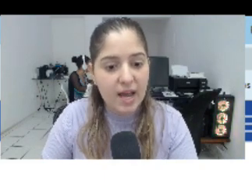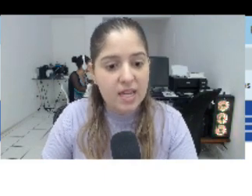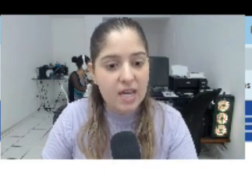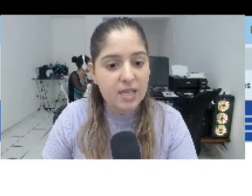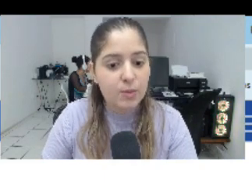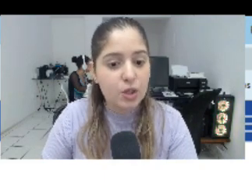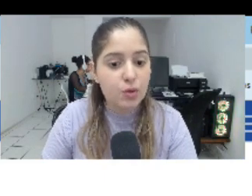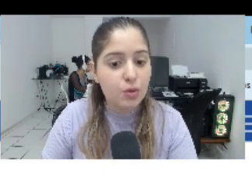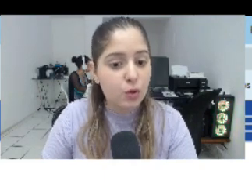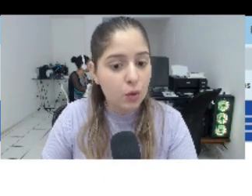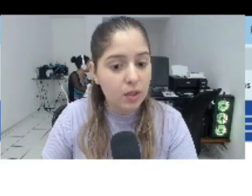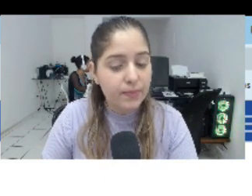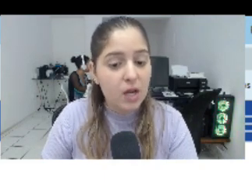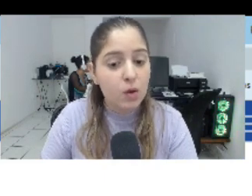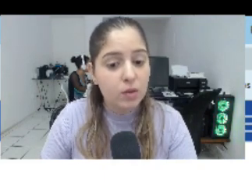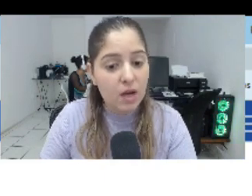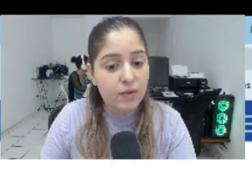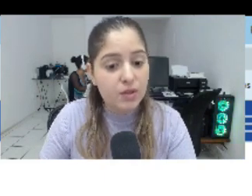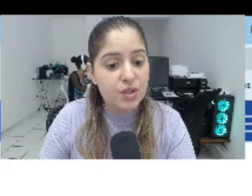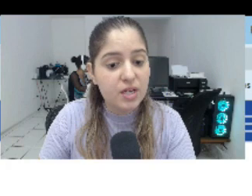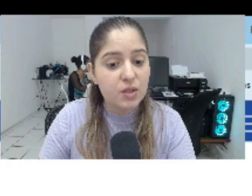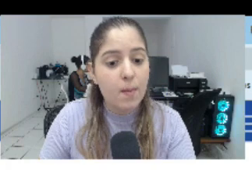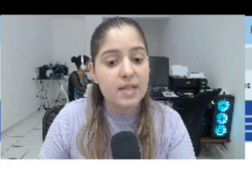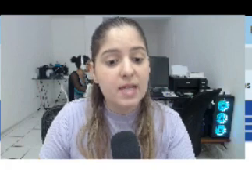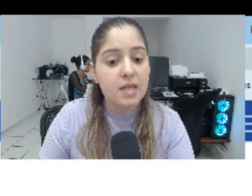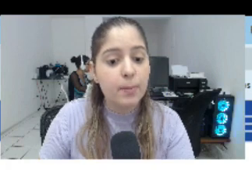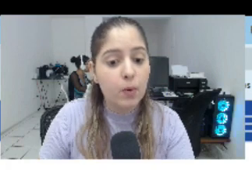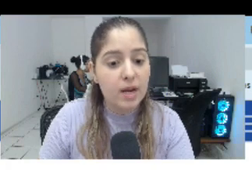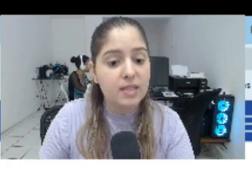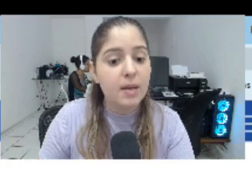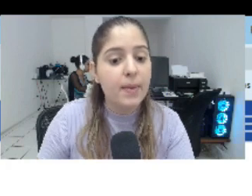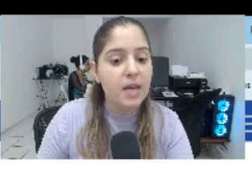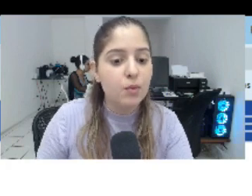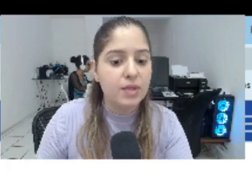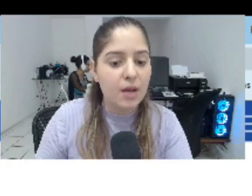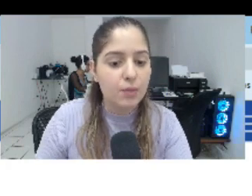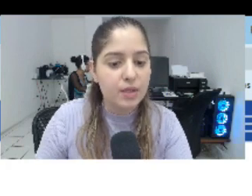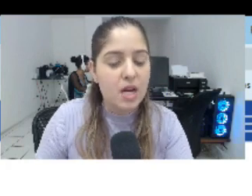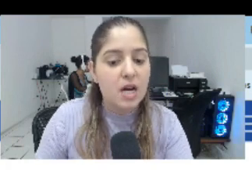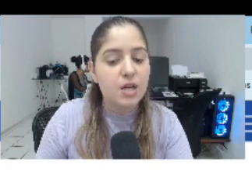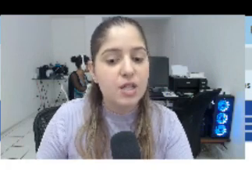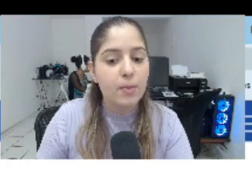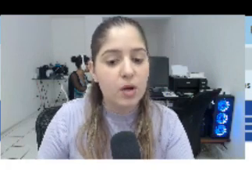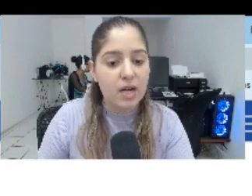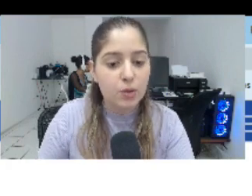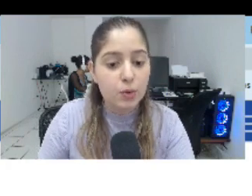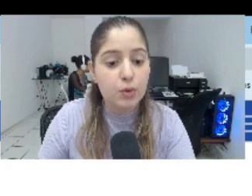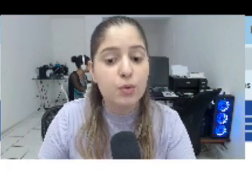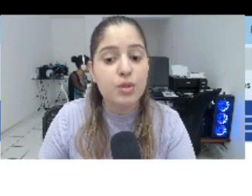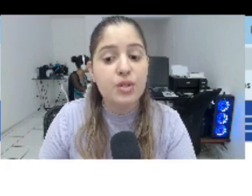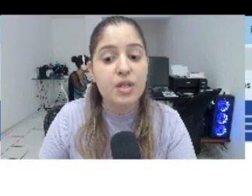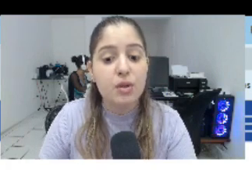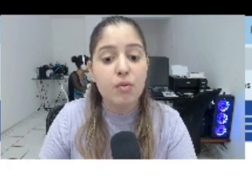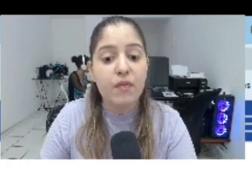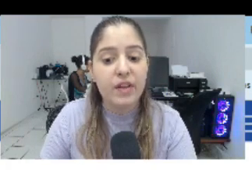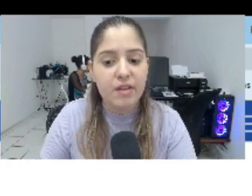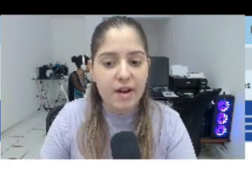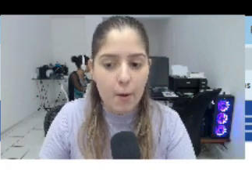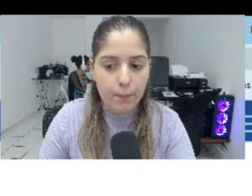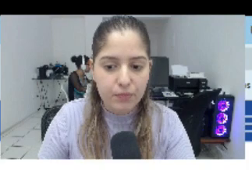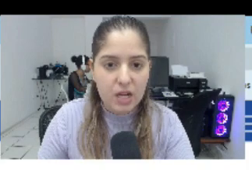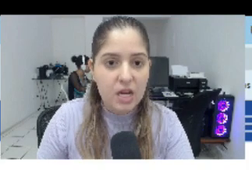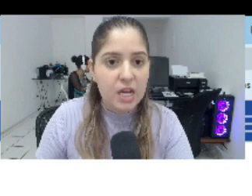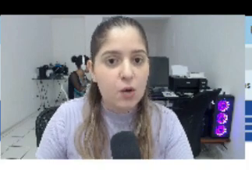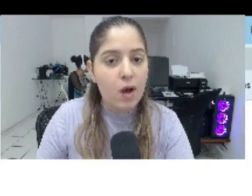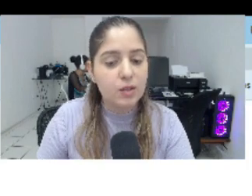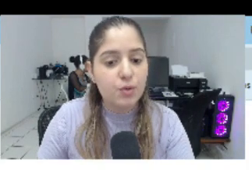em destaque que ex-ministro de Lula, Gonçalves Dias, começa a depor a CPI dos atos antidemocráticos do Distrito